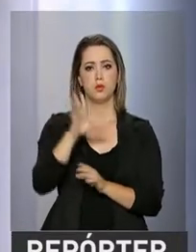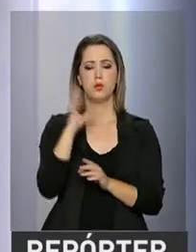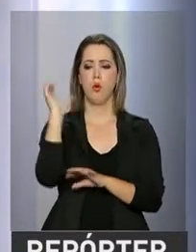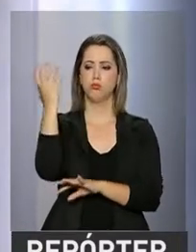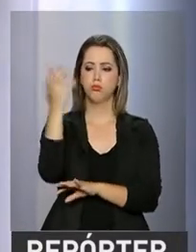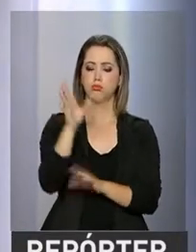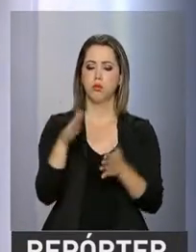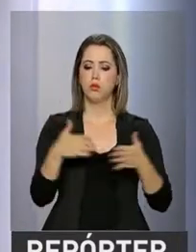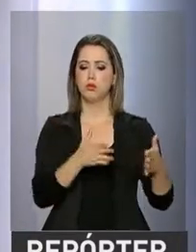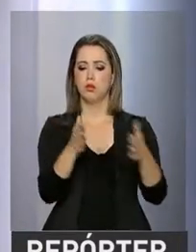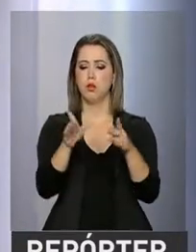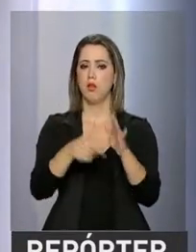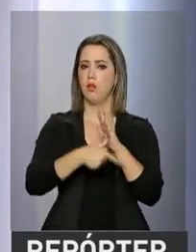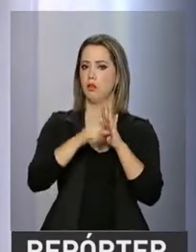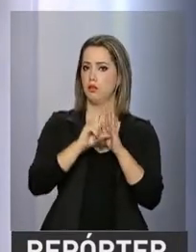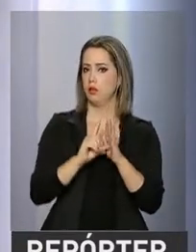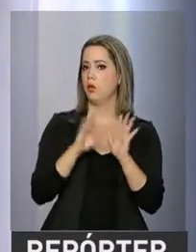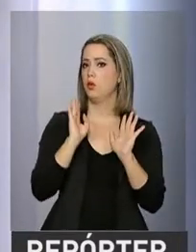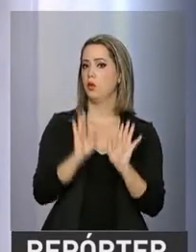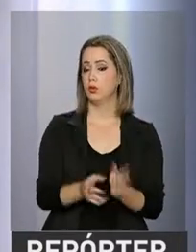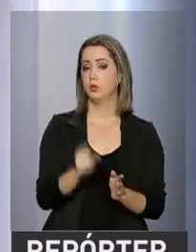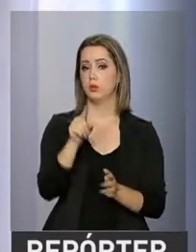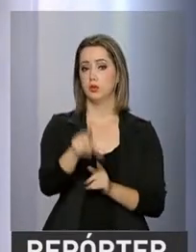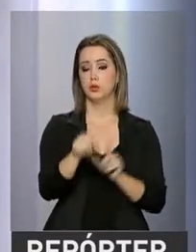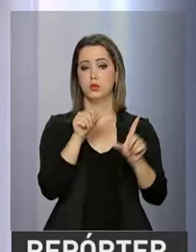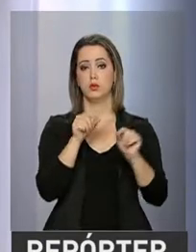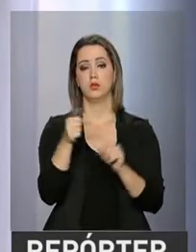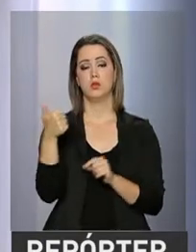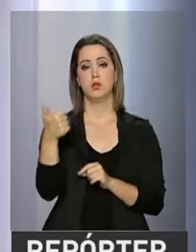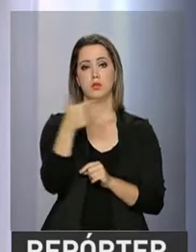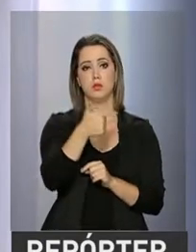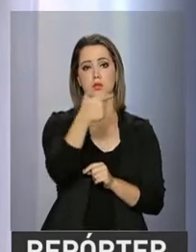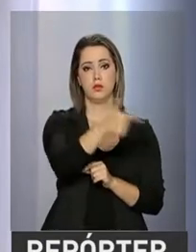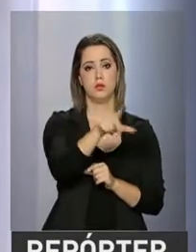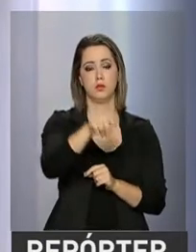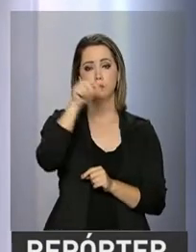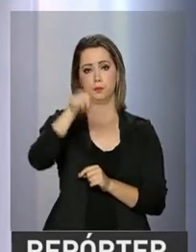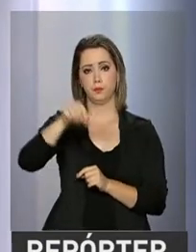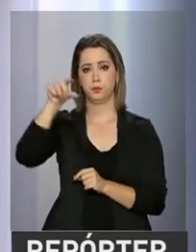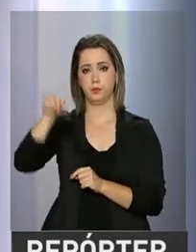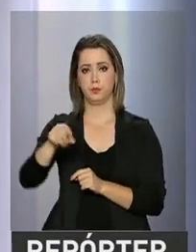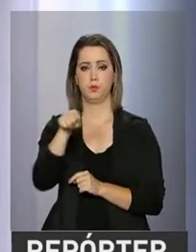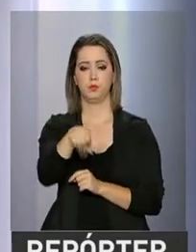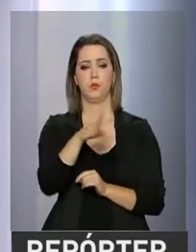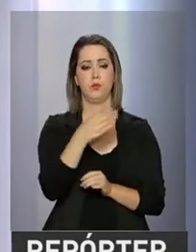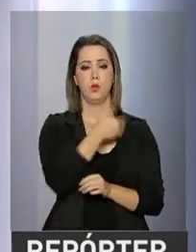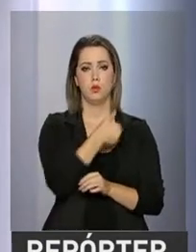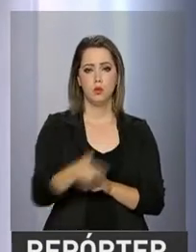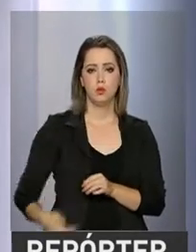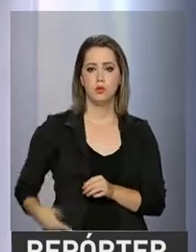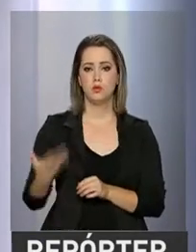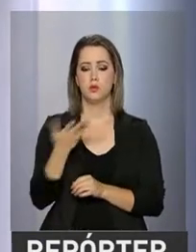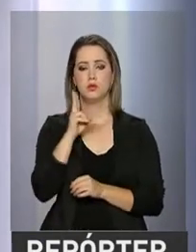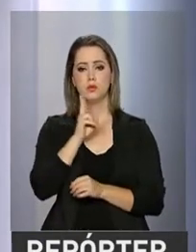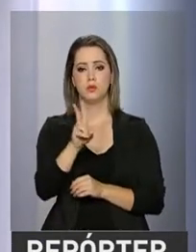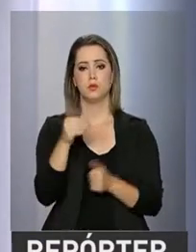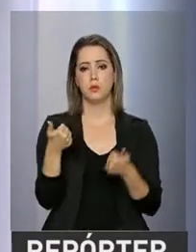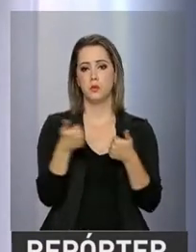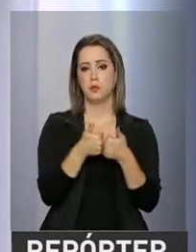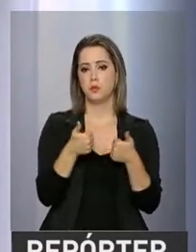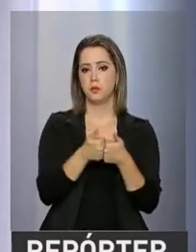infraestrutura prévia ao selecionar a 122 propostas contempladas o governo levou em conta a proximidade dos